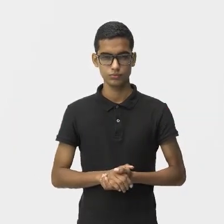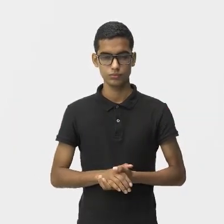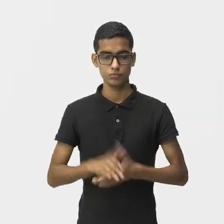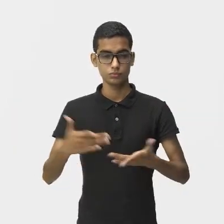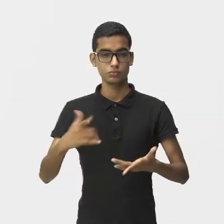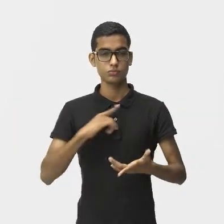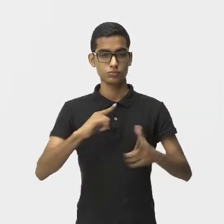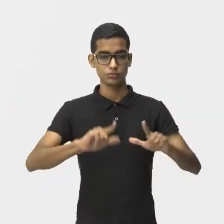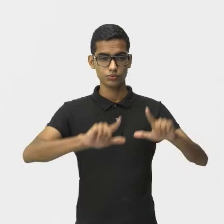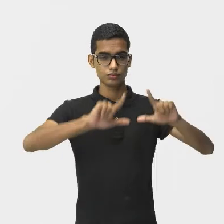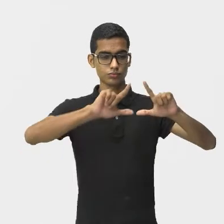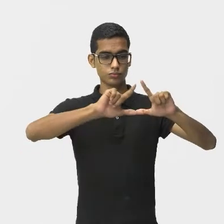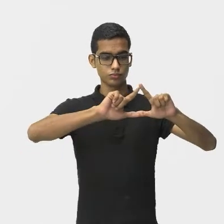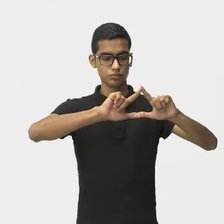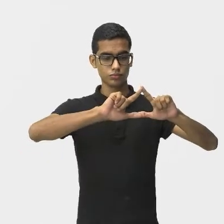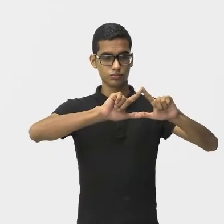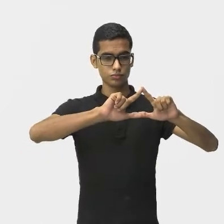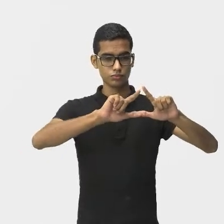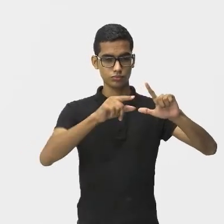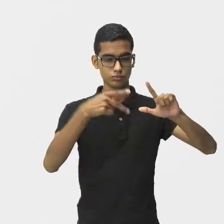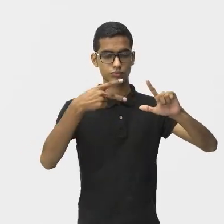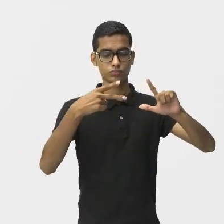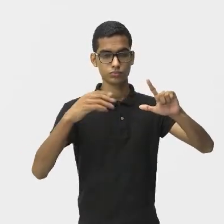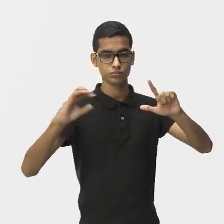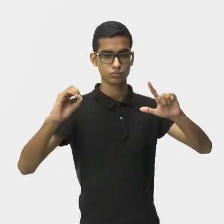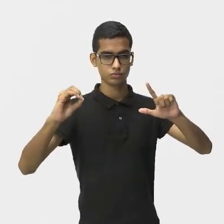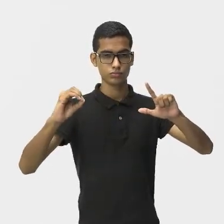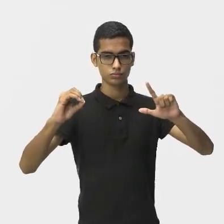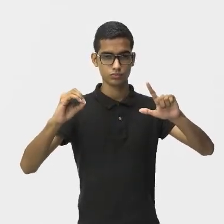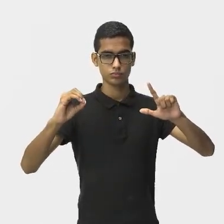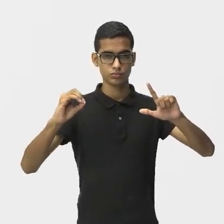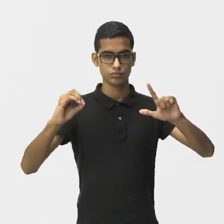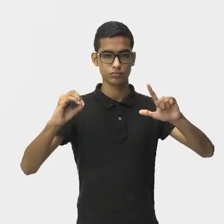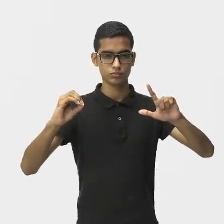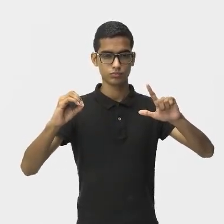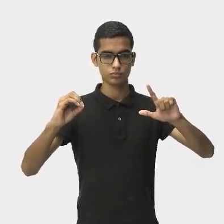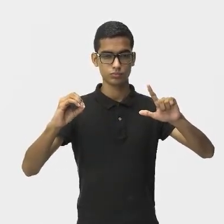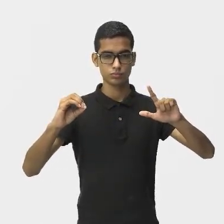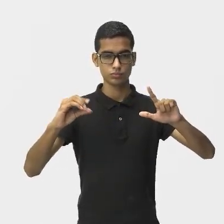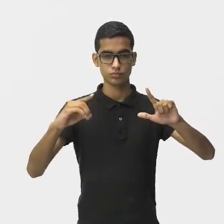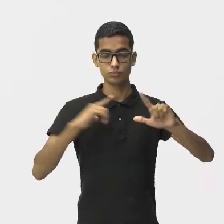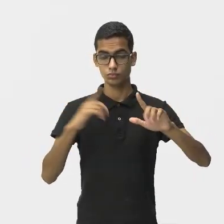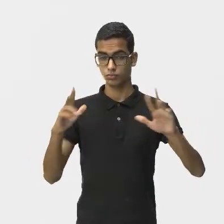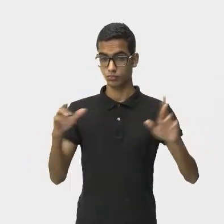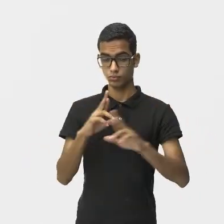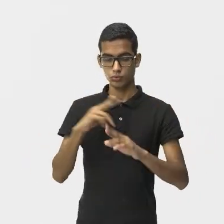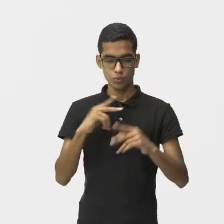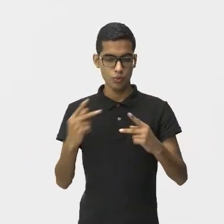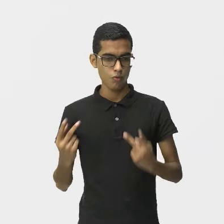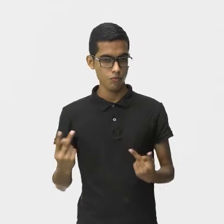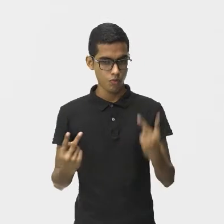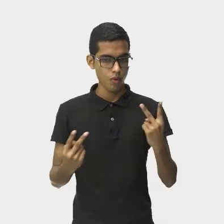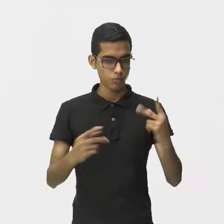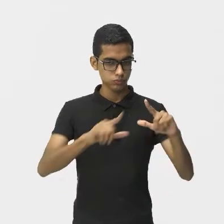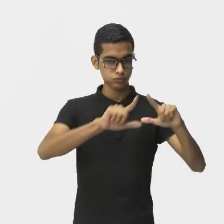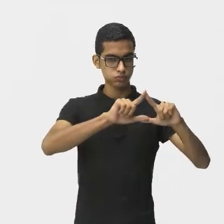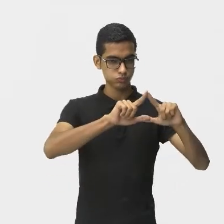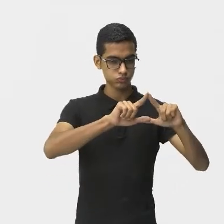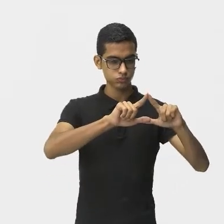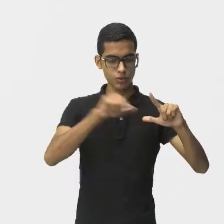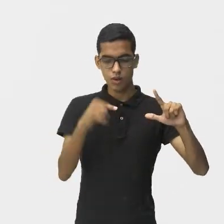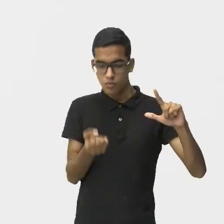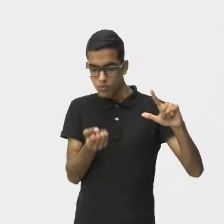delta maior do que zero. Vejam, relação entre os valores de delta, tá, e